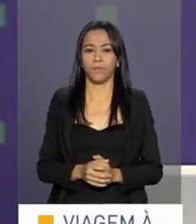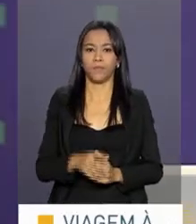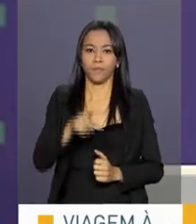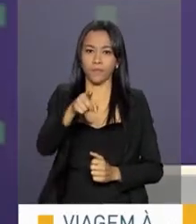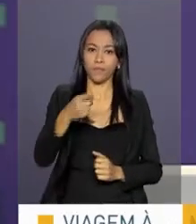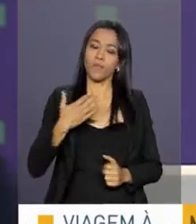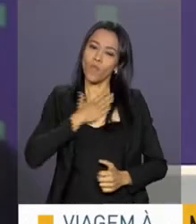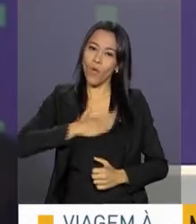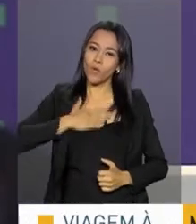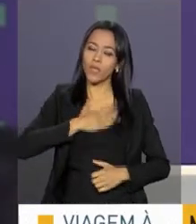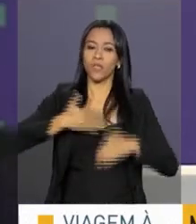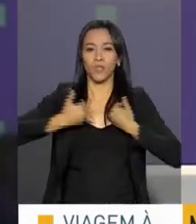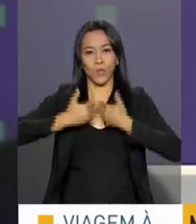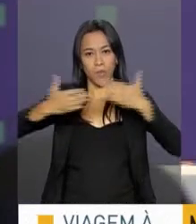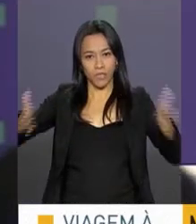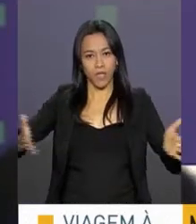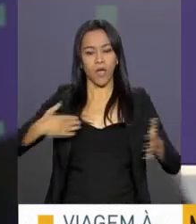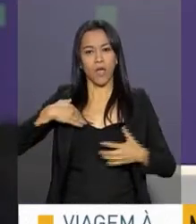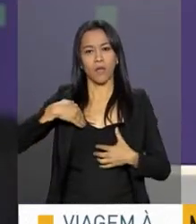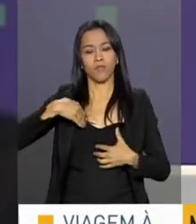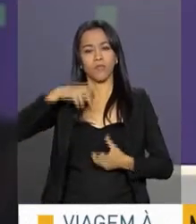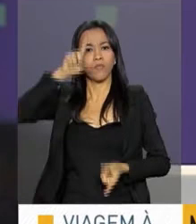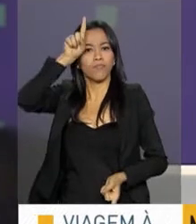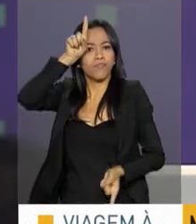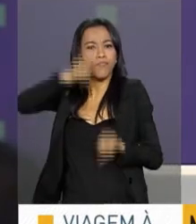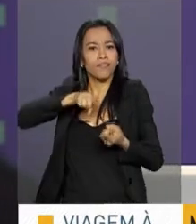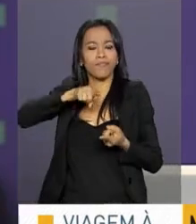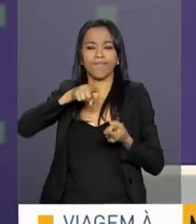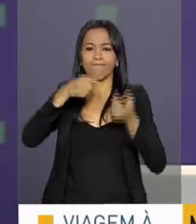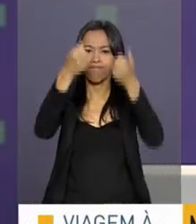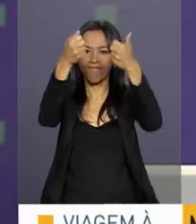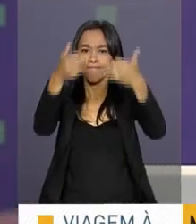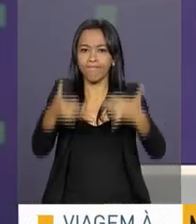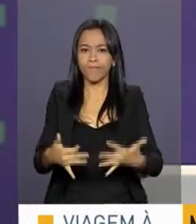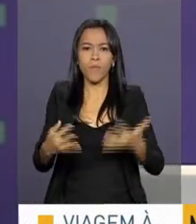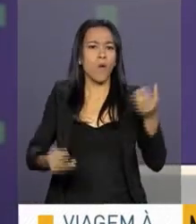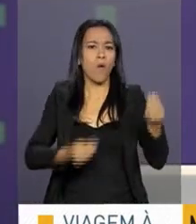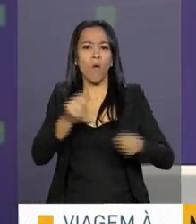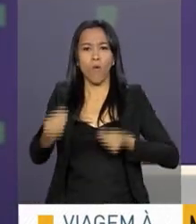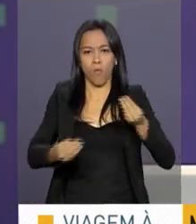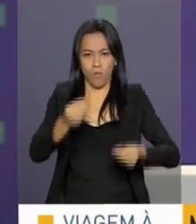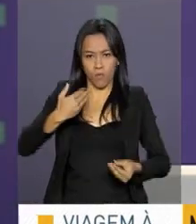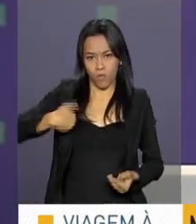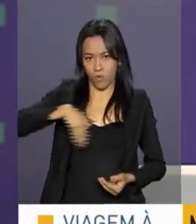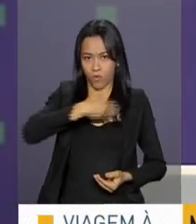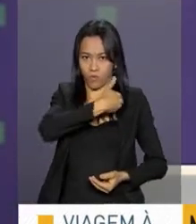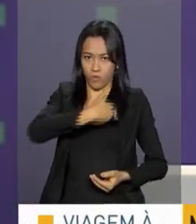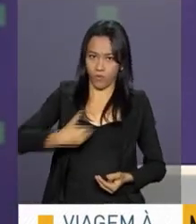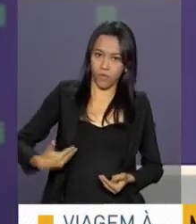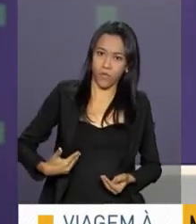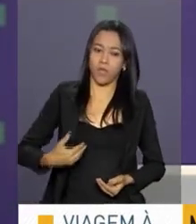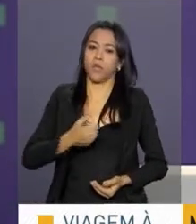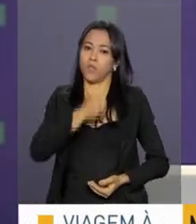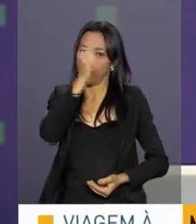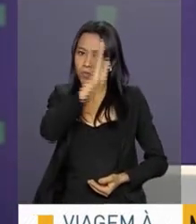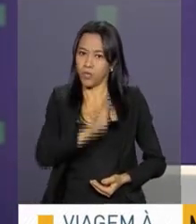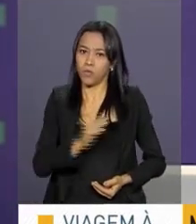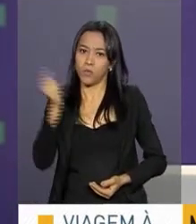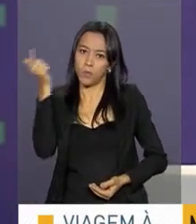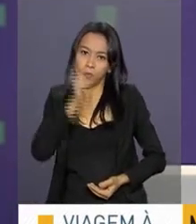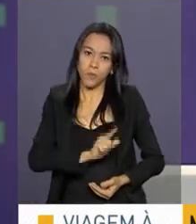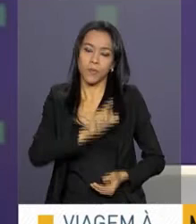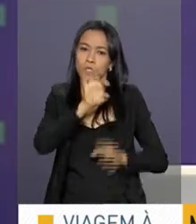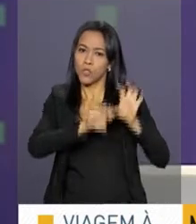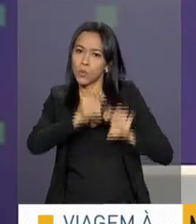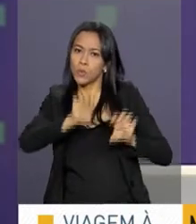iniciar fazendo um breve relato de como o nosso governo encontrou a infraestrutura no Brasil.